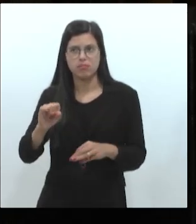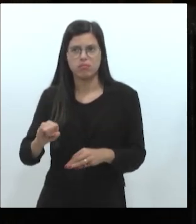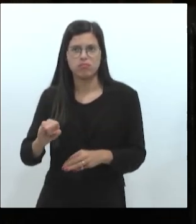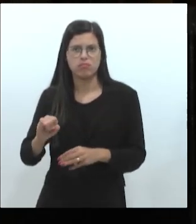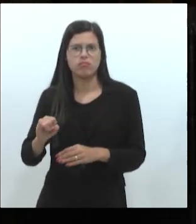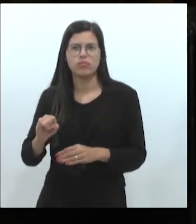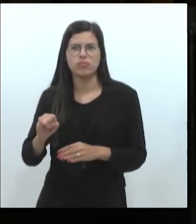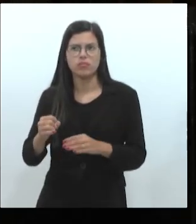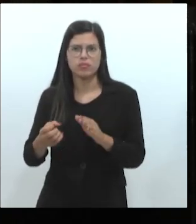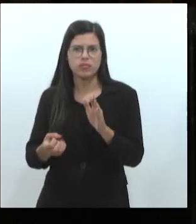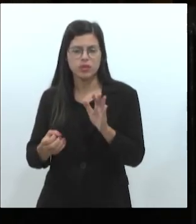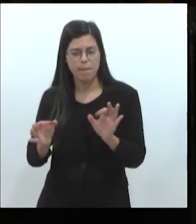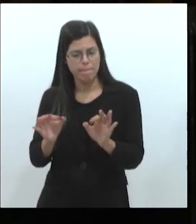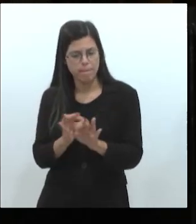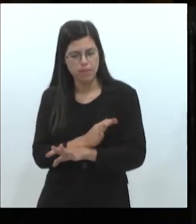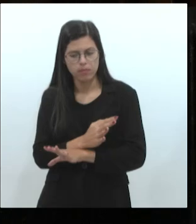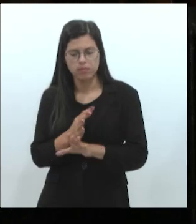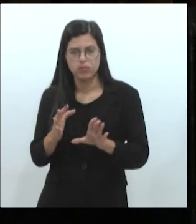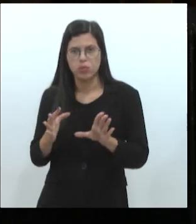totalmente, ela é